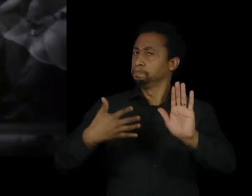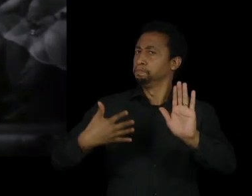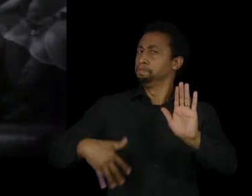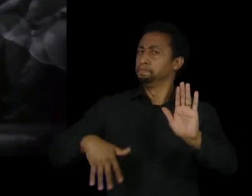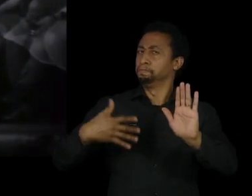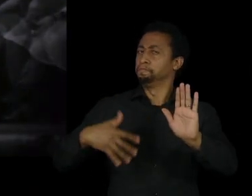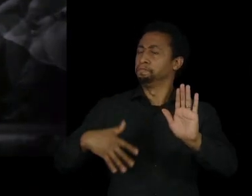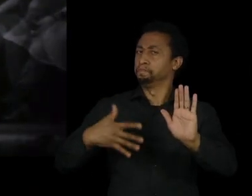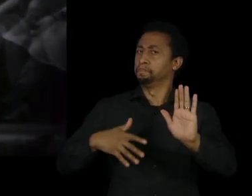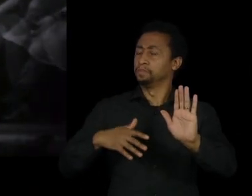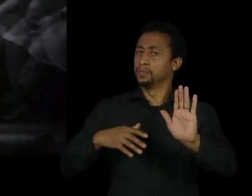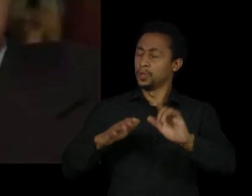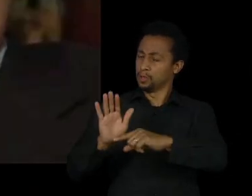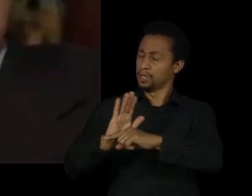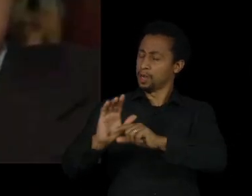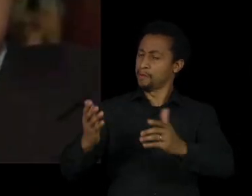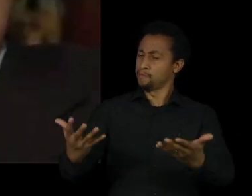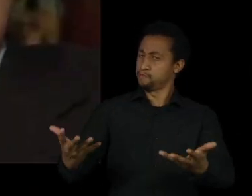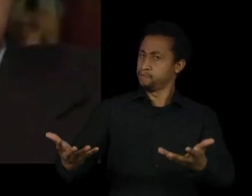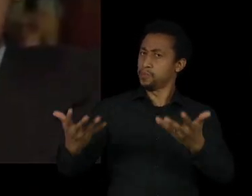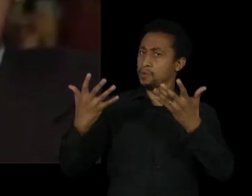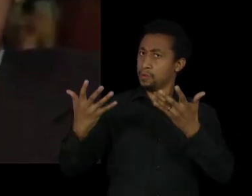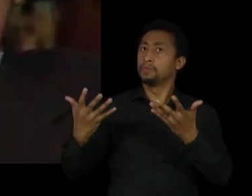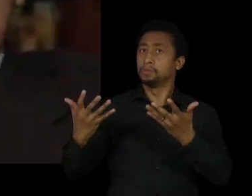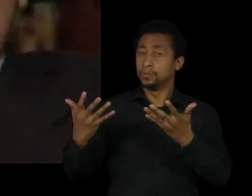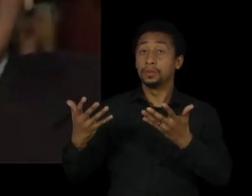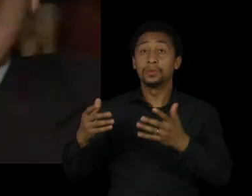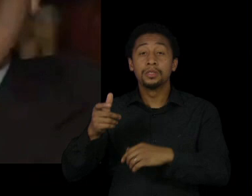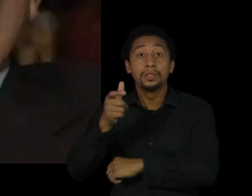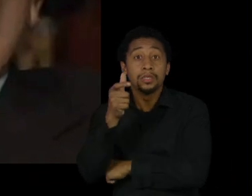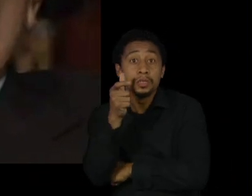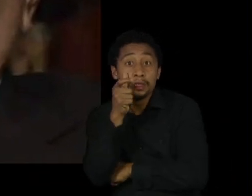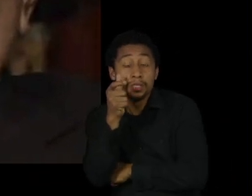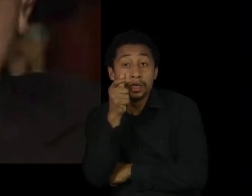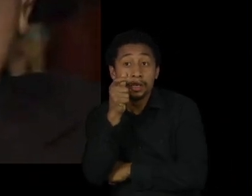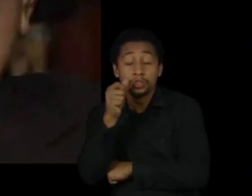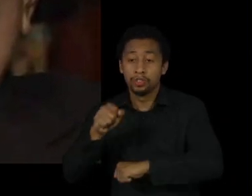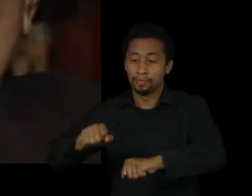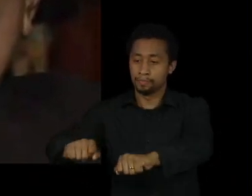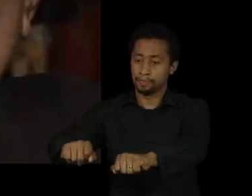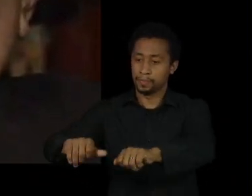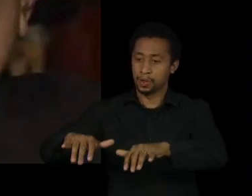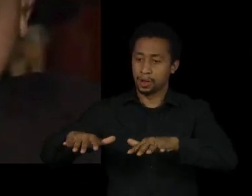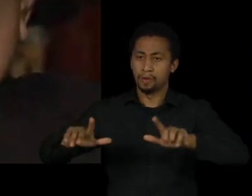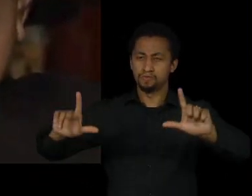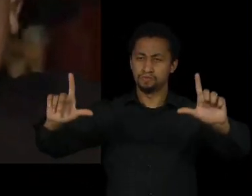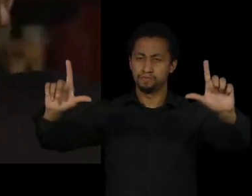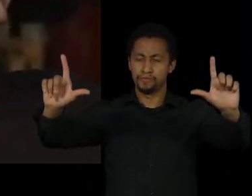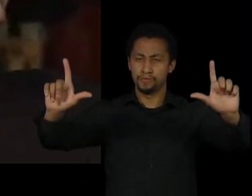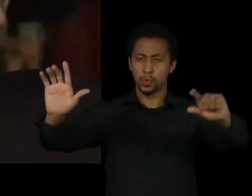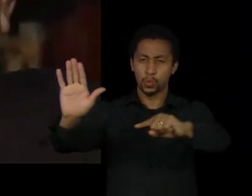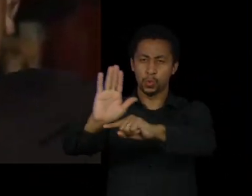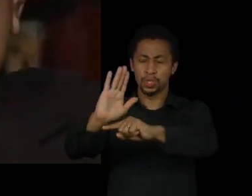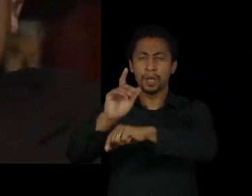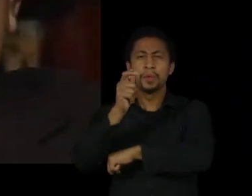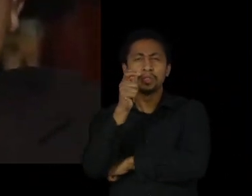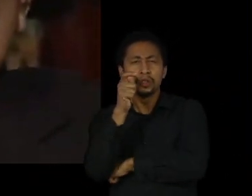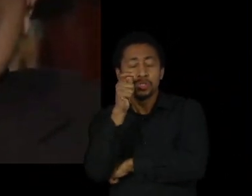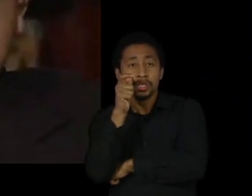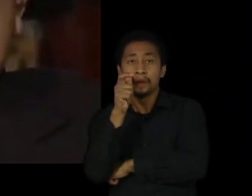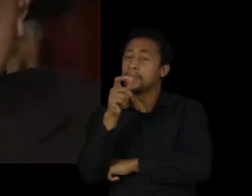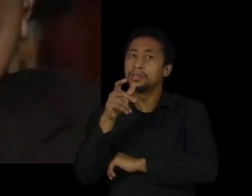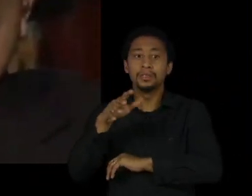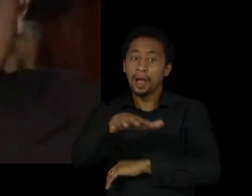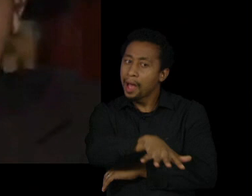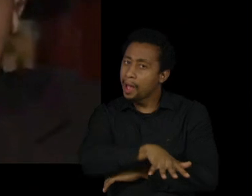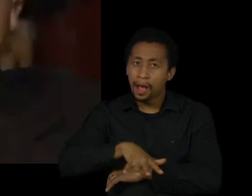no partido, que era a visão do cinema do ponto de vista cultural. Falava-se da questão da